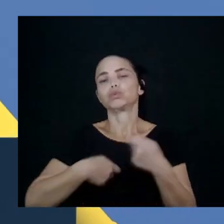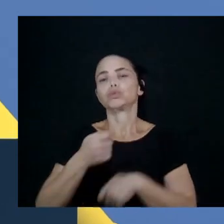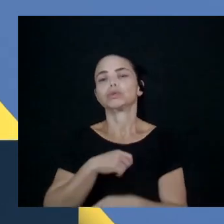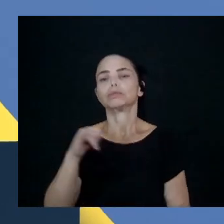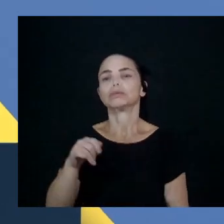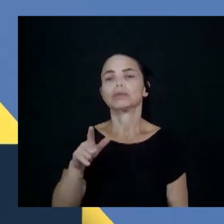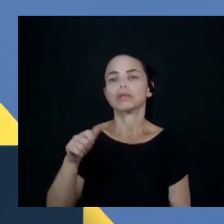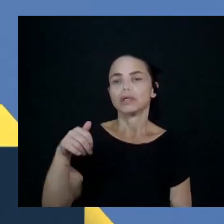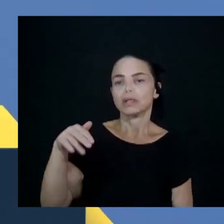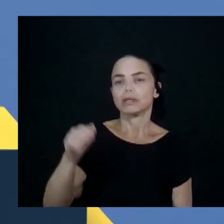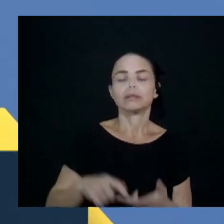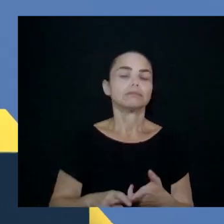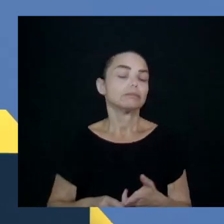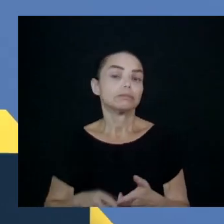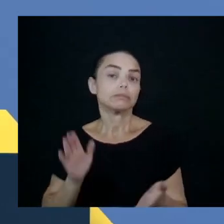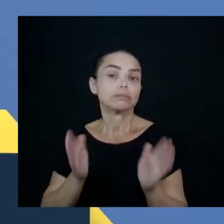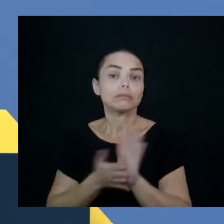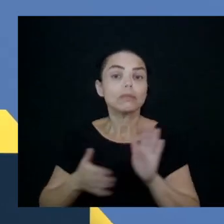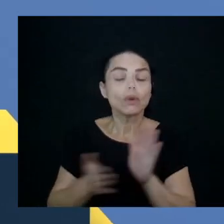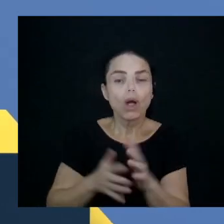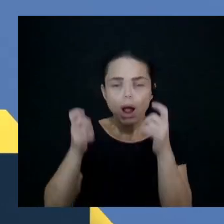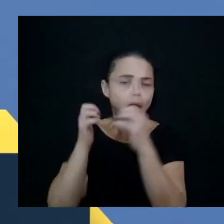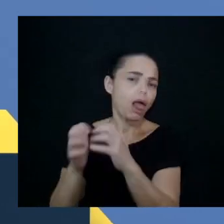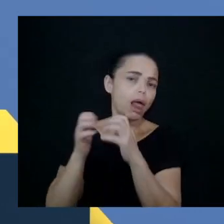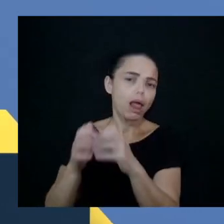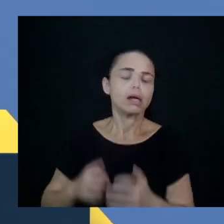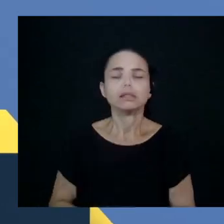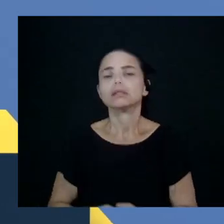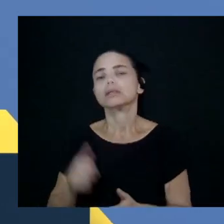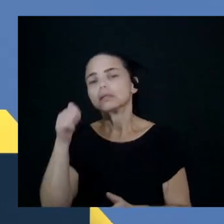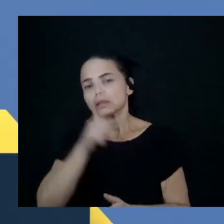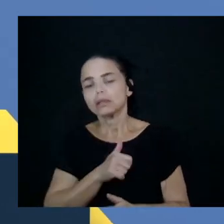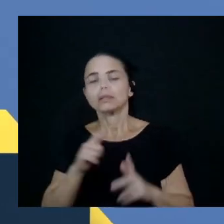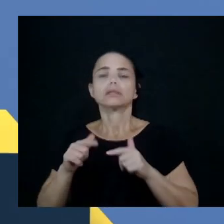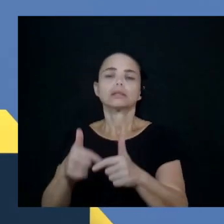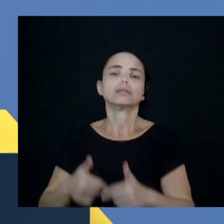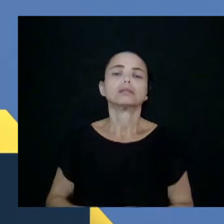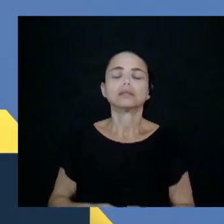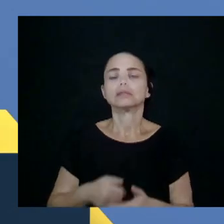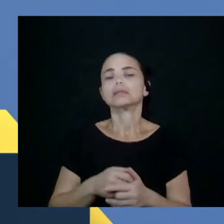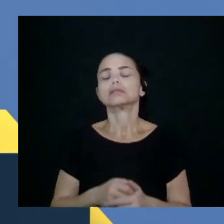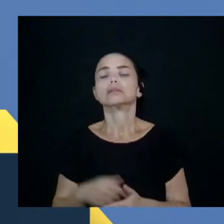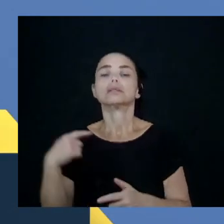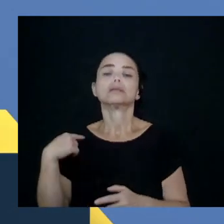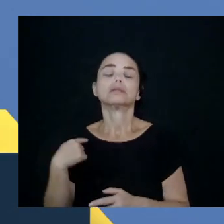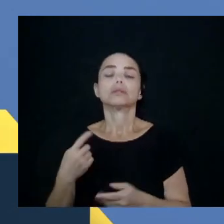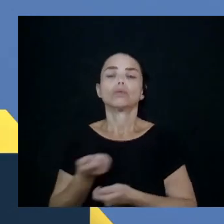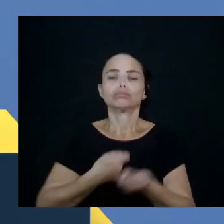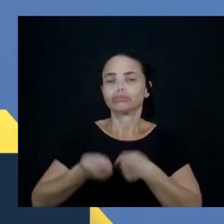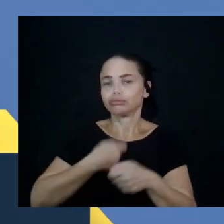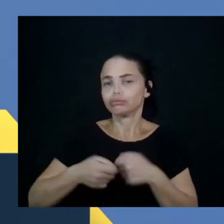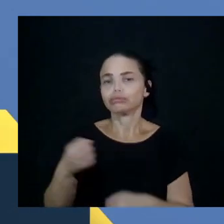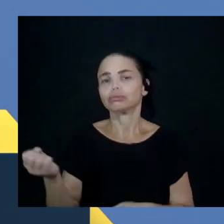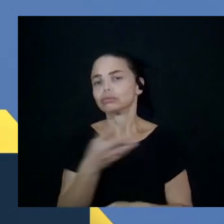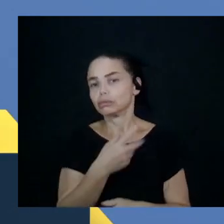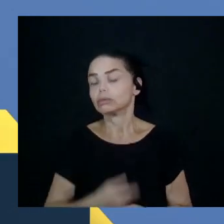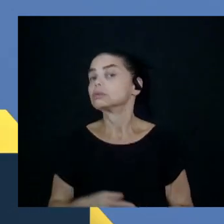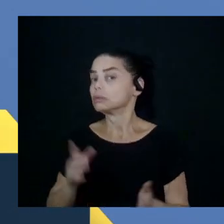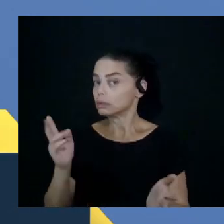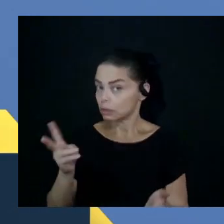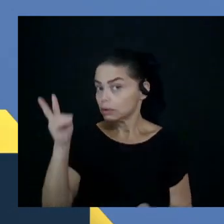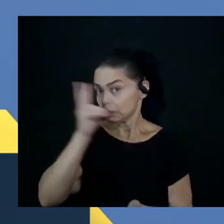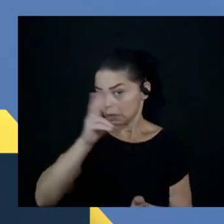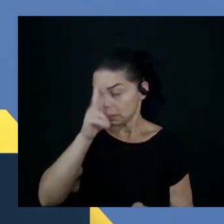Juliana Furtado, propõe reflexões sobre a atuação das mulheres mães na geração de novos negócios e reforça